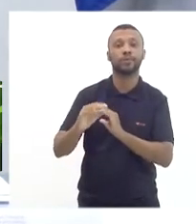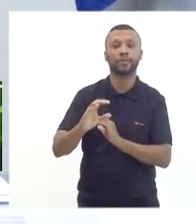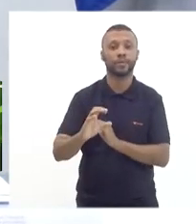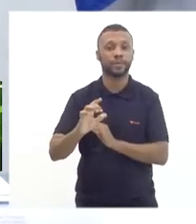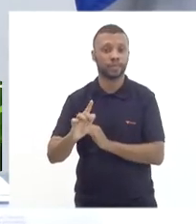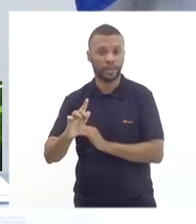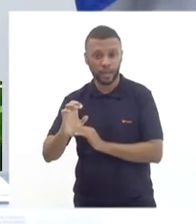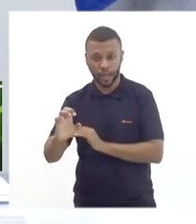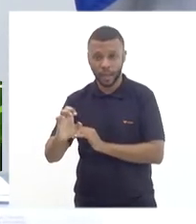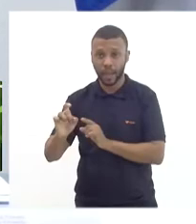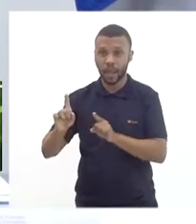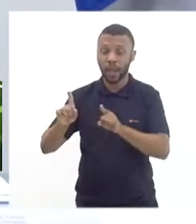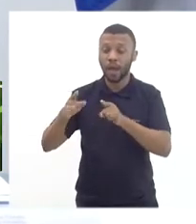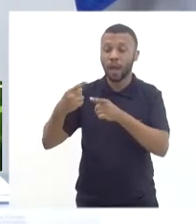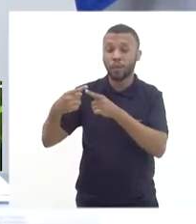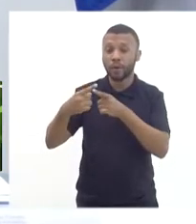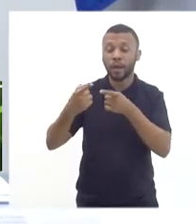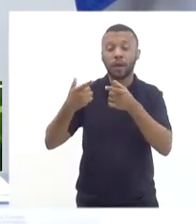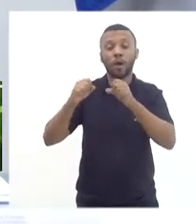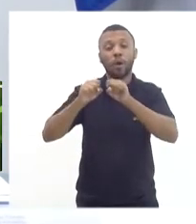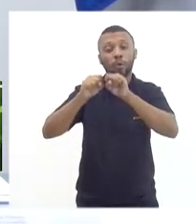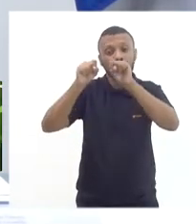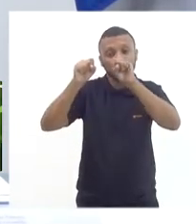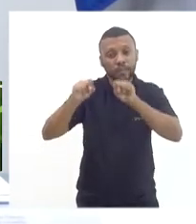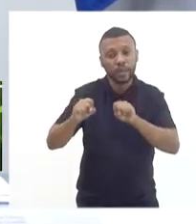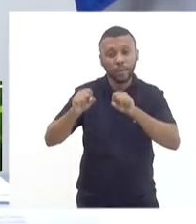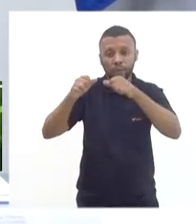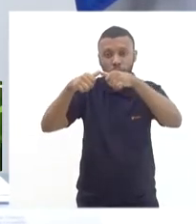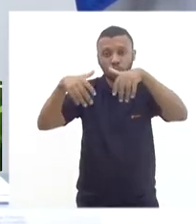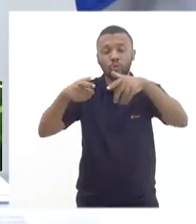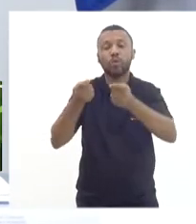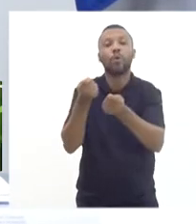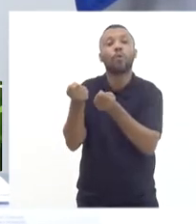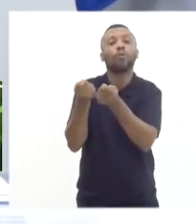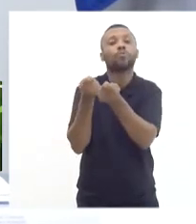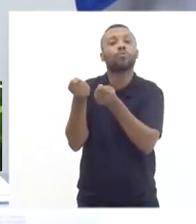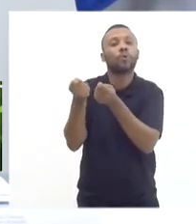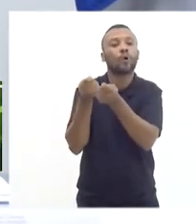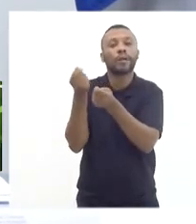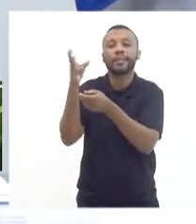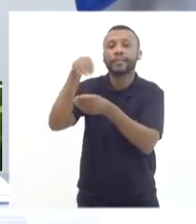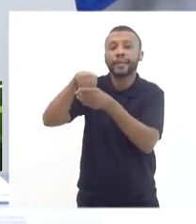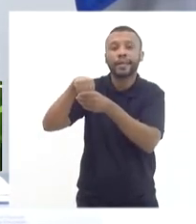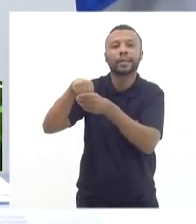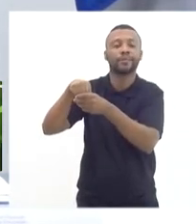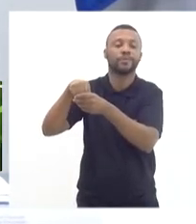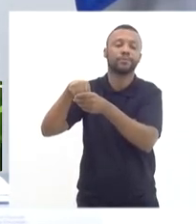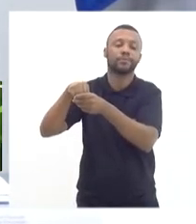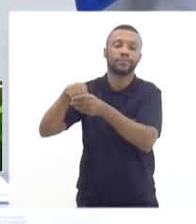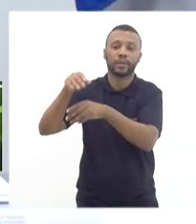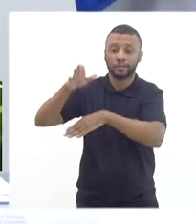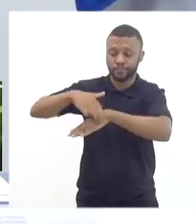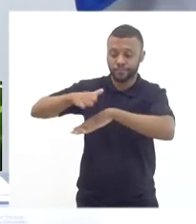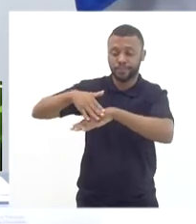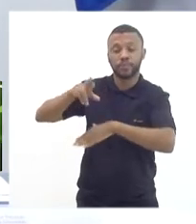o sistema de controle interno, quem toca esse sistema é a CGE.